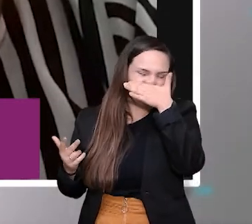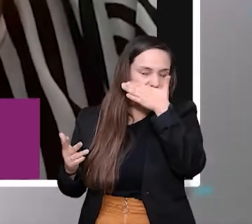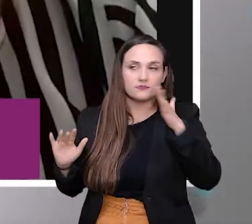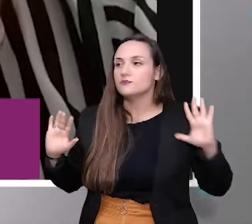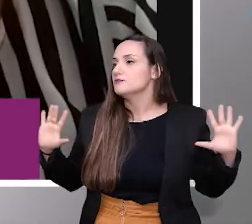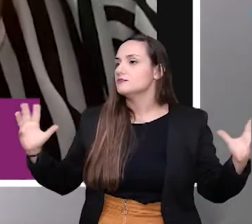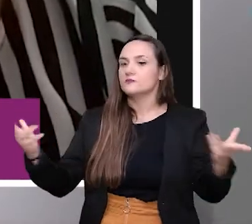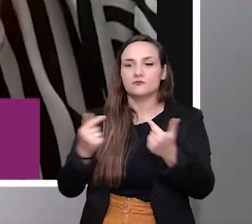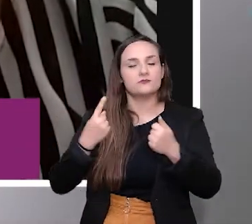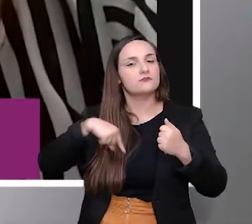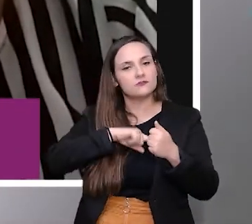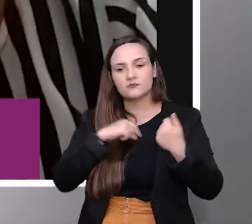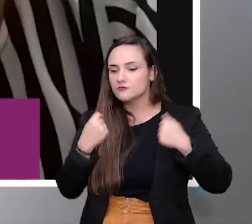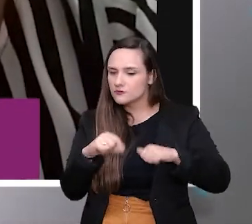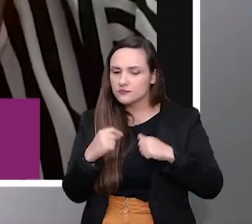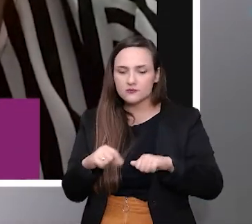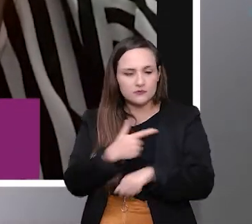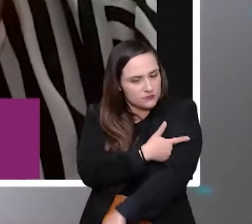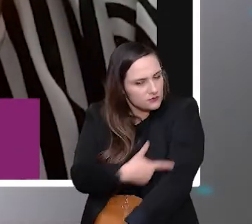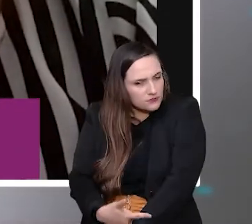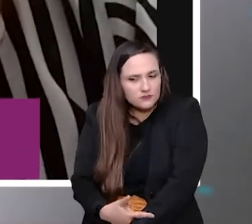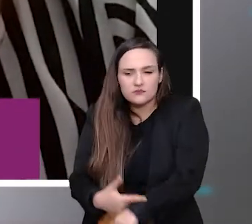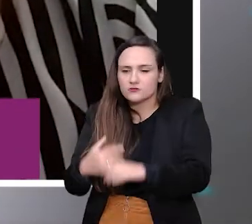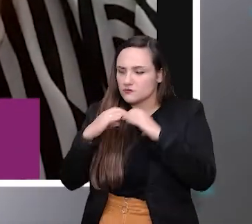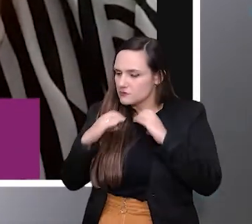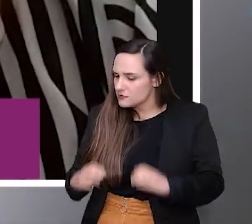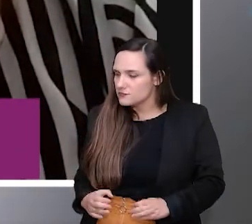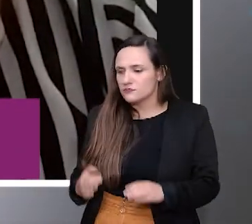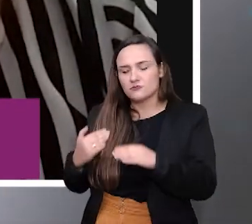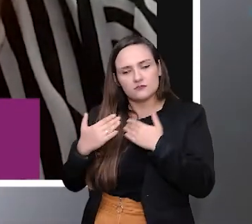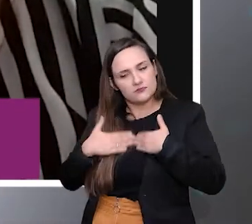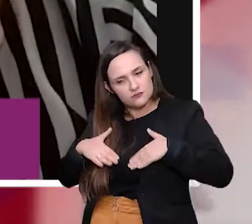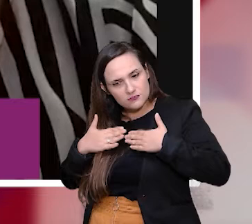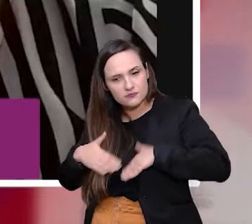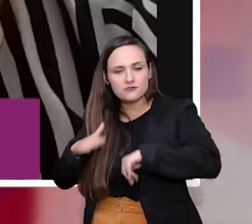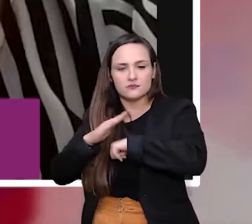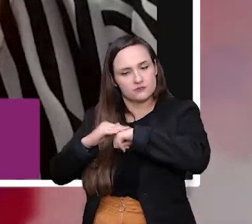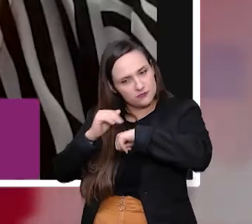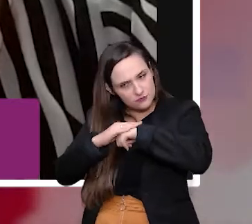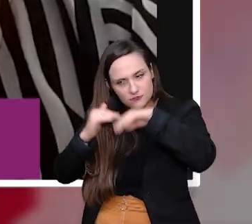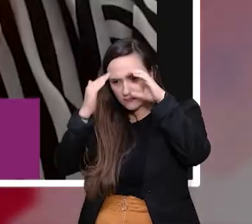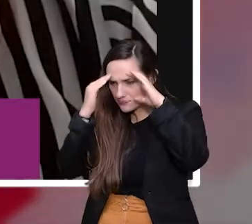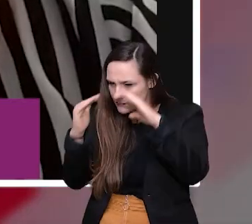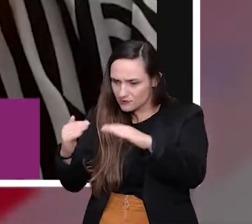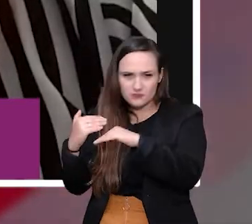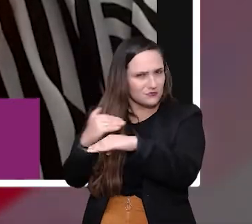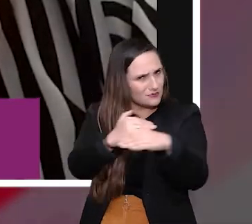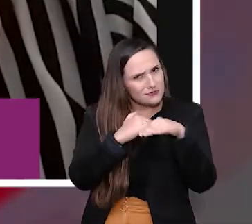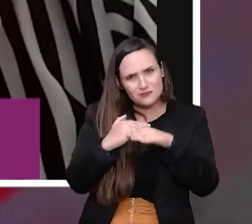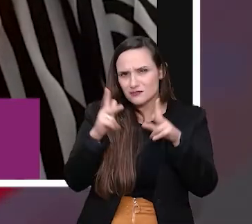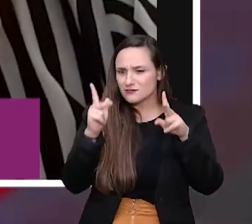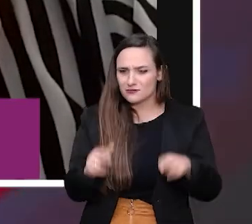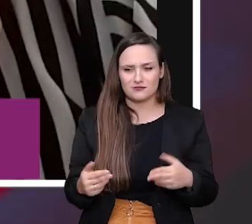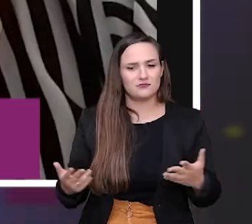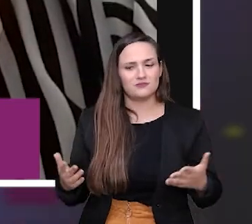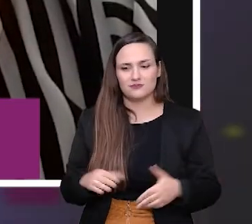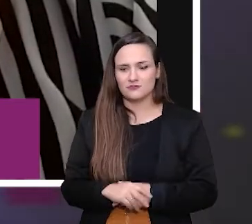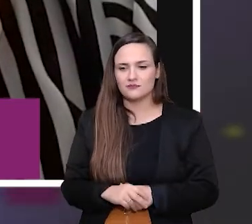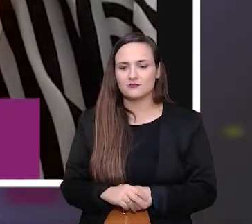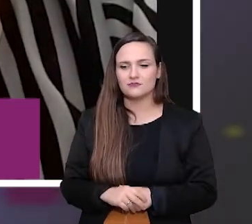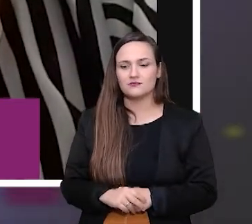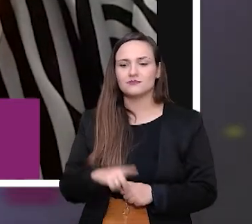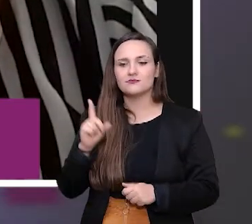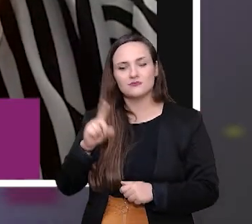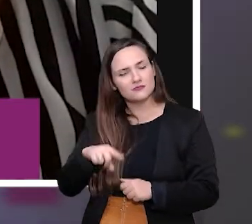todos merecemos igual respeito, tratamento, carinhoso, respeitoso. Então, assim, essa é